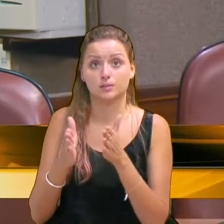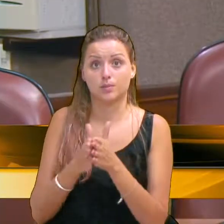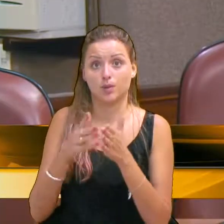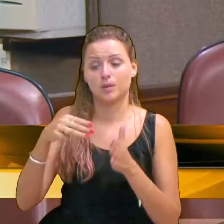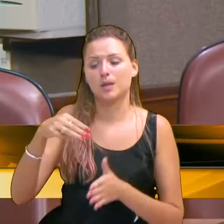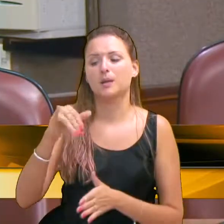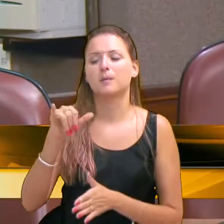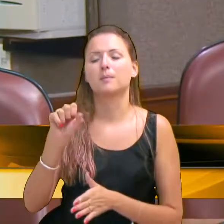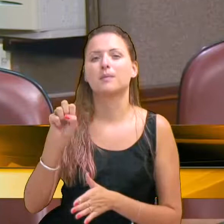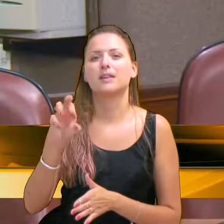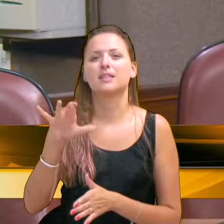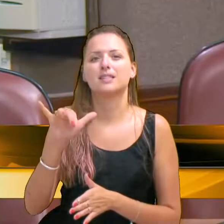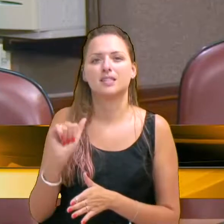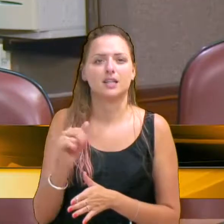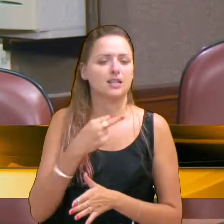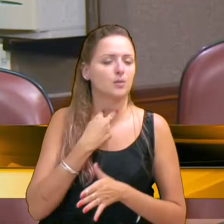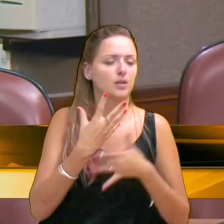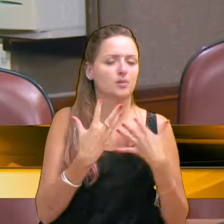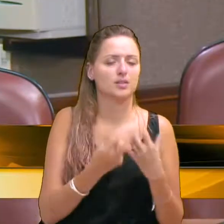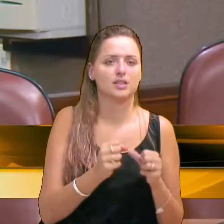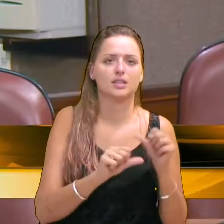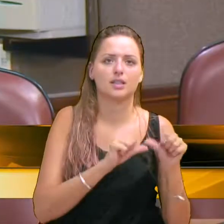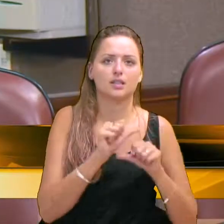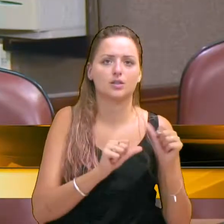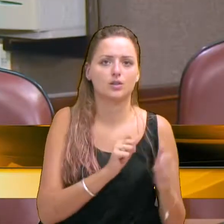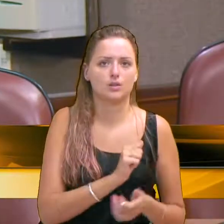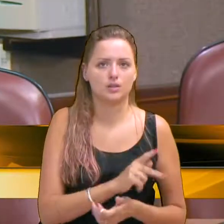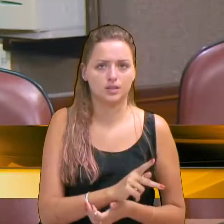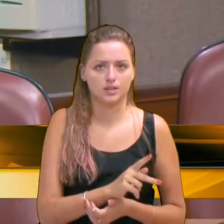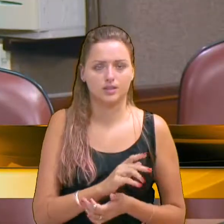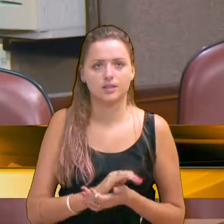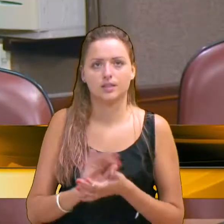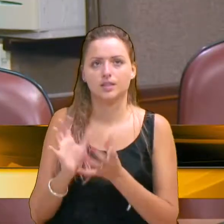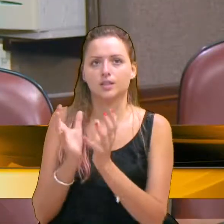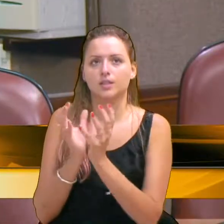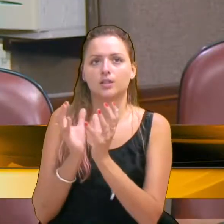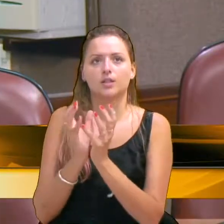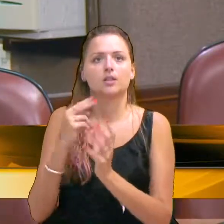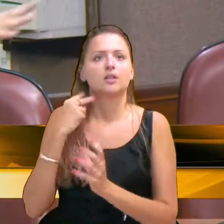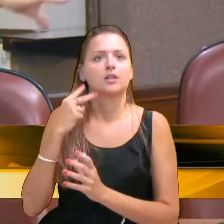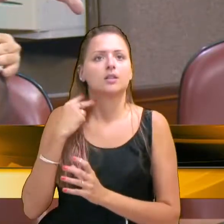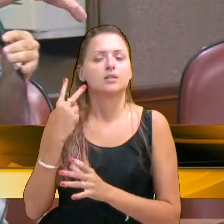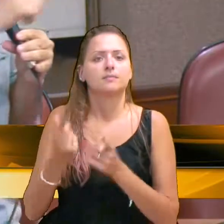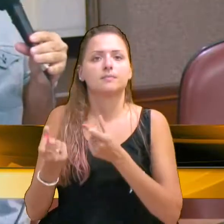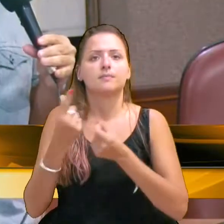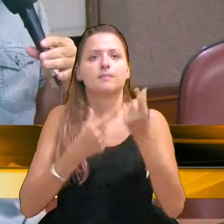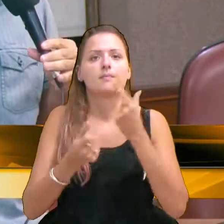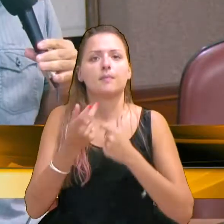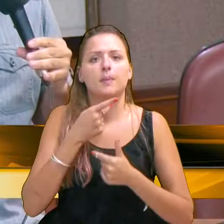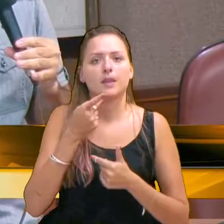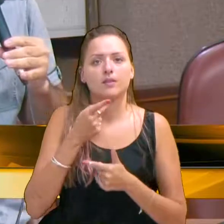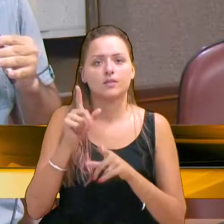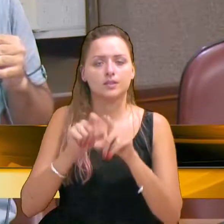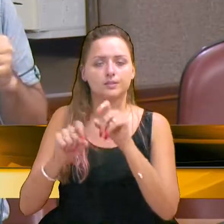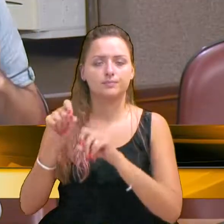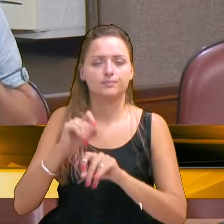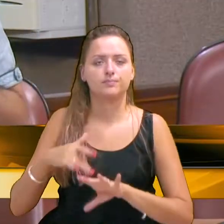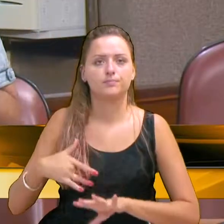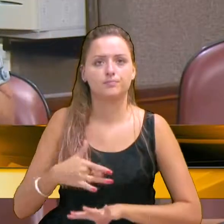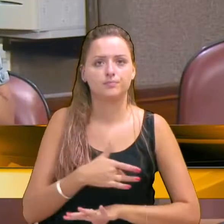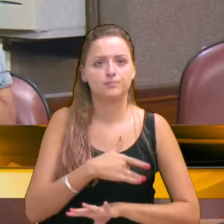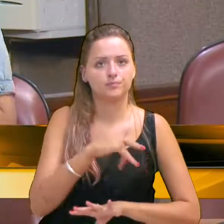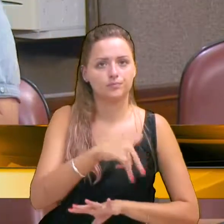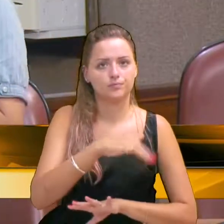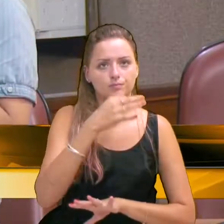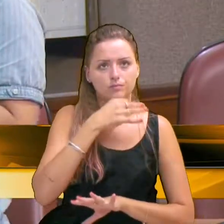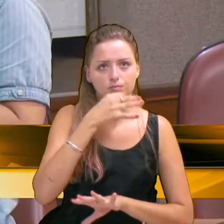E nós não podemos admitir essa reforma da Previdência. Colegas vereadores, alguns se manifestaram a respeito da saúde aqui de Caxias do